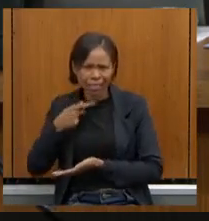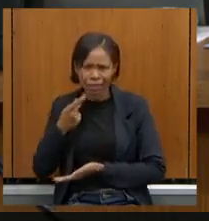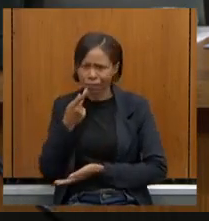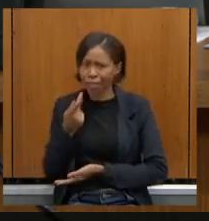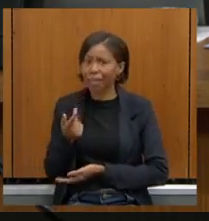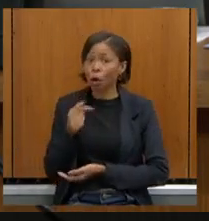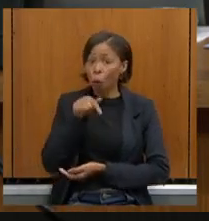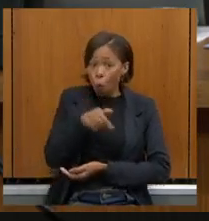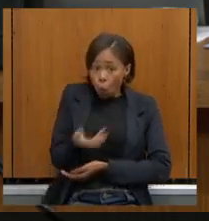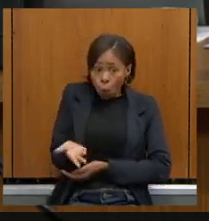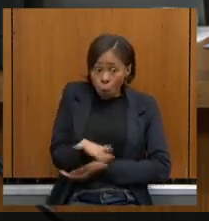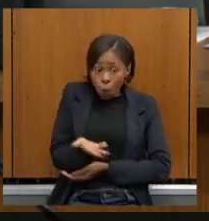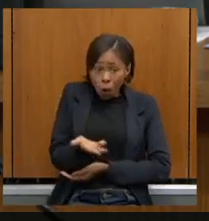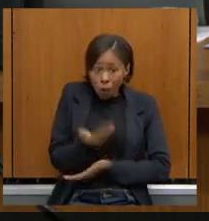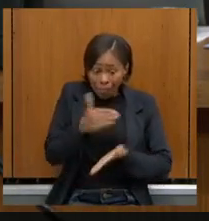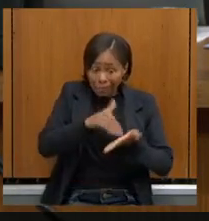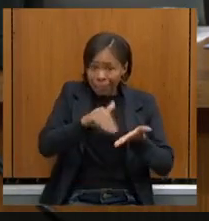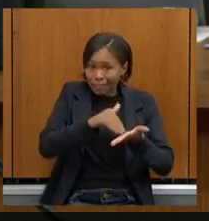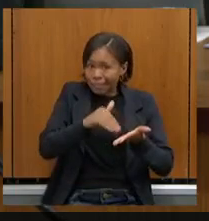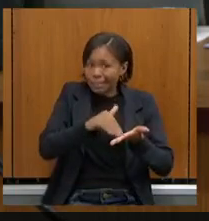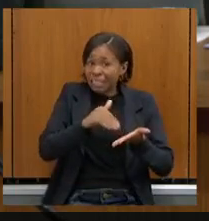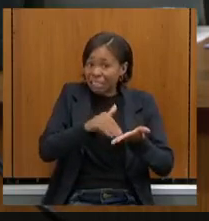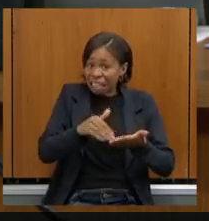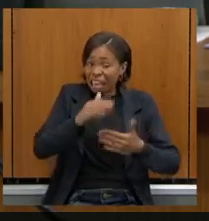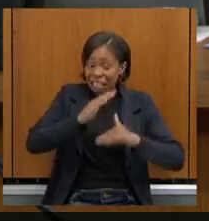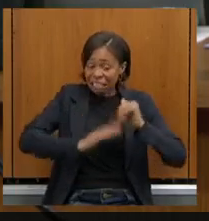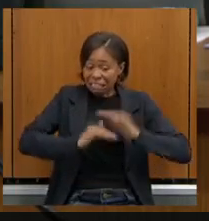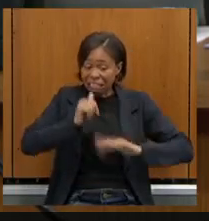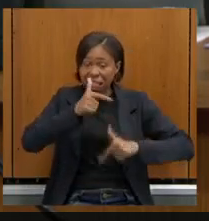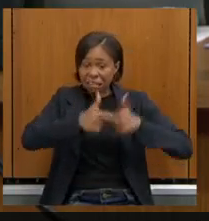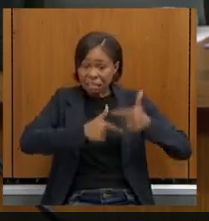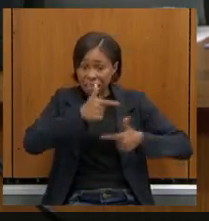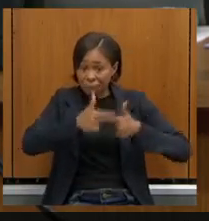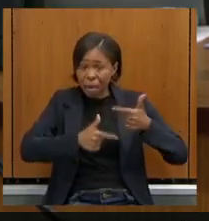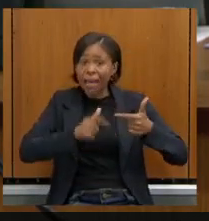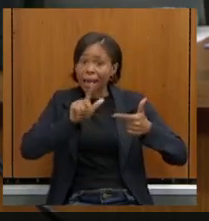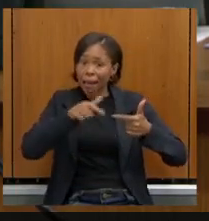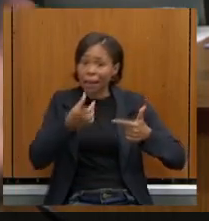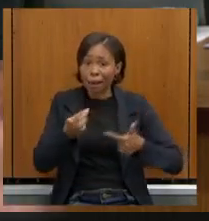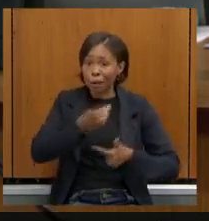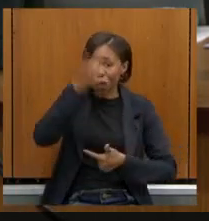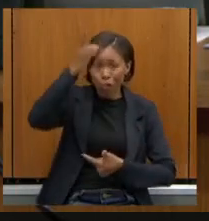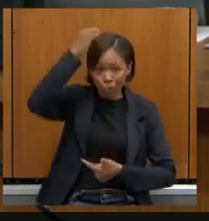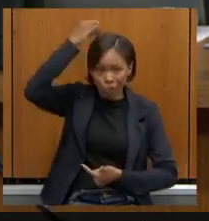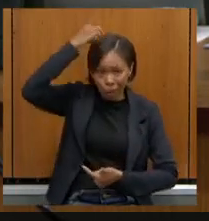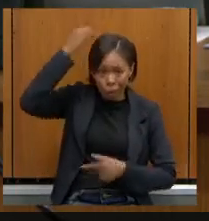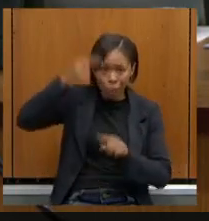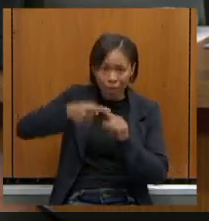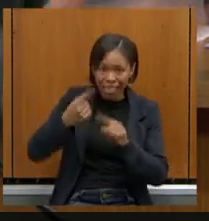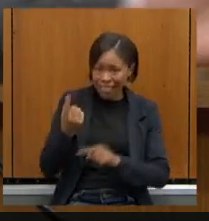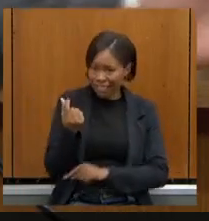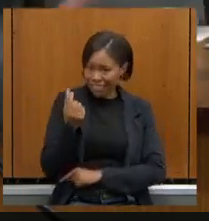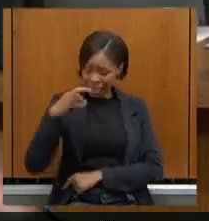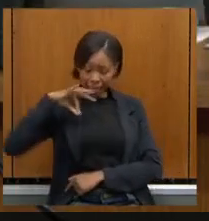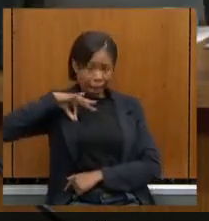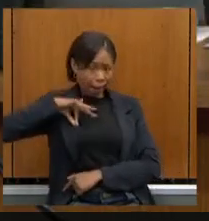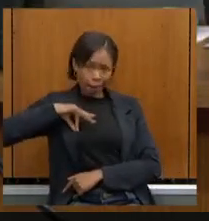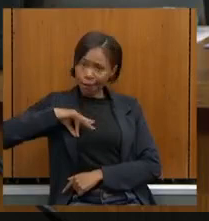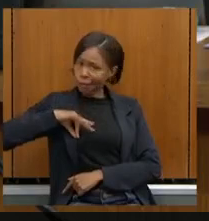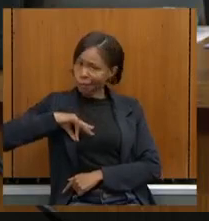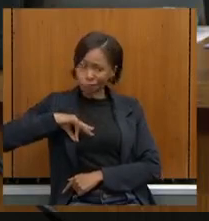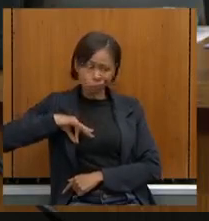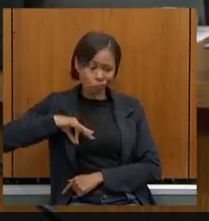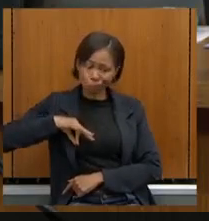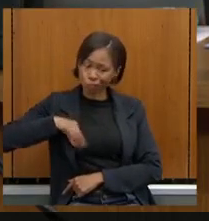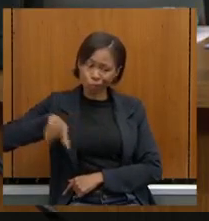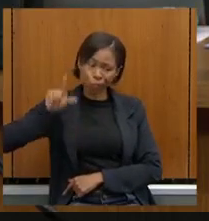secretário hoje é realmente uma vocação, porque se for para o salário ninguém entra, porque o salário é metade do salário que você tinha